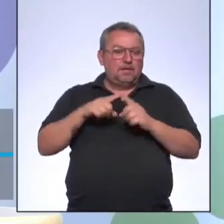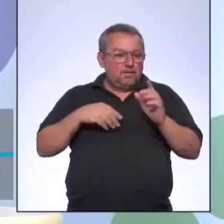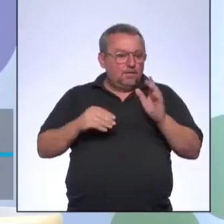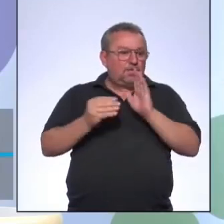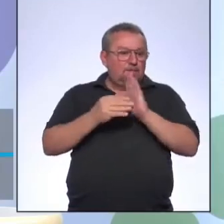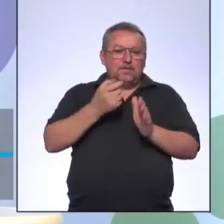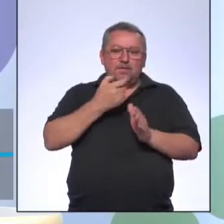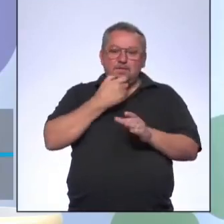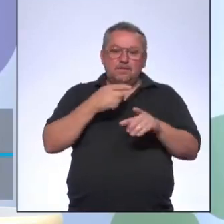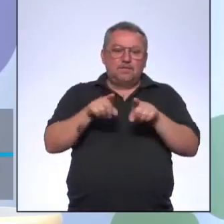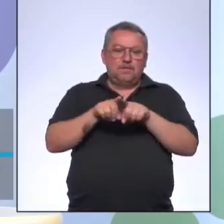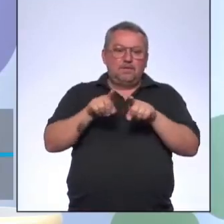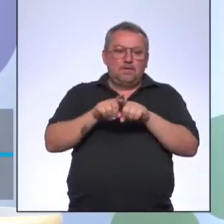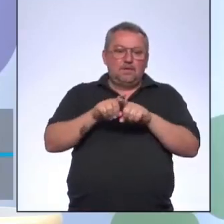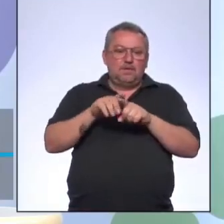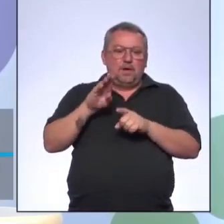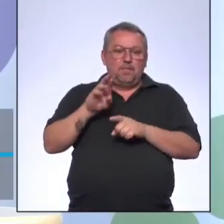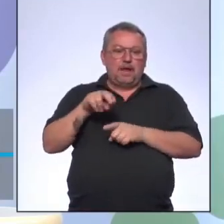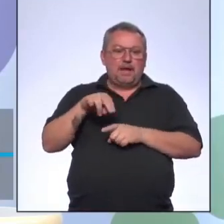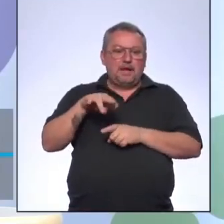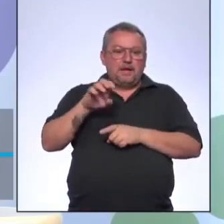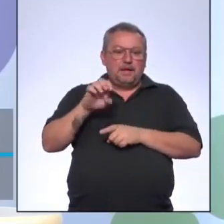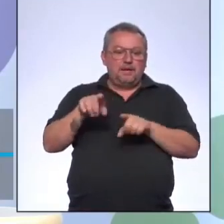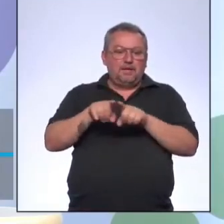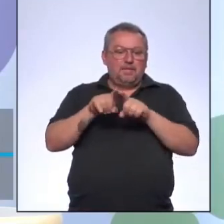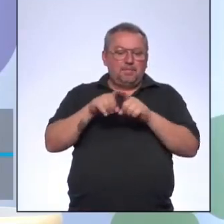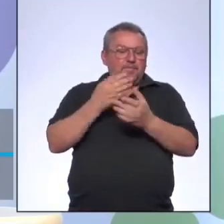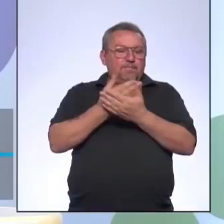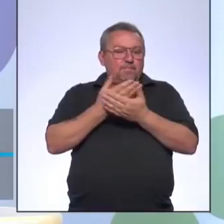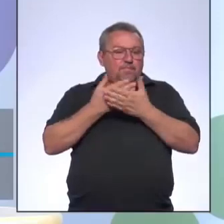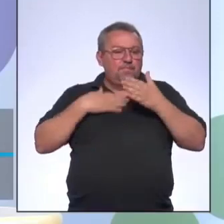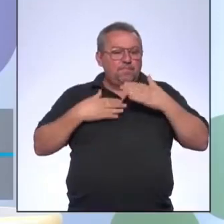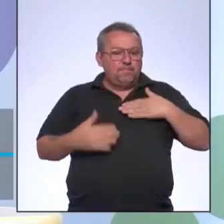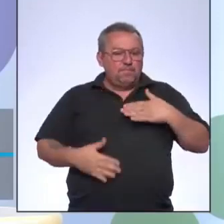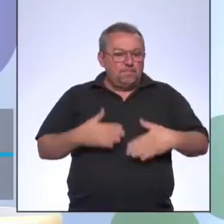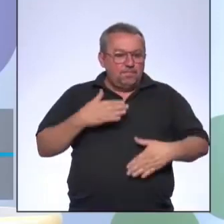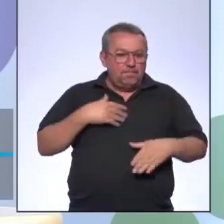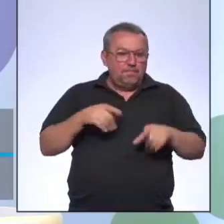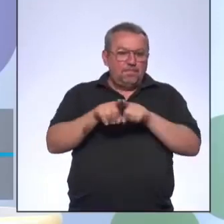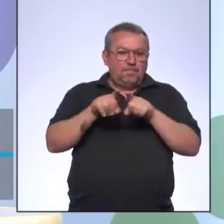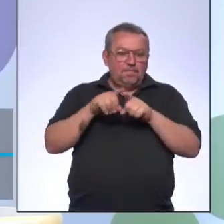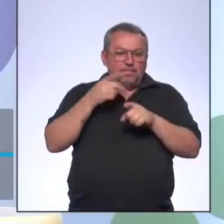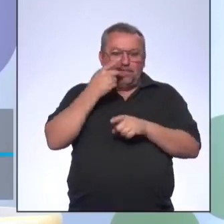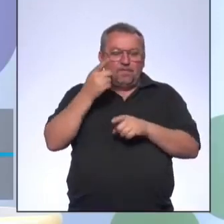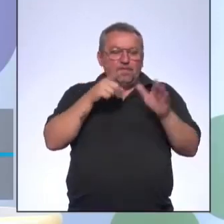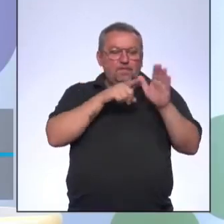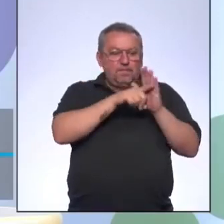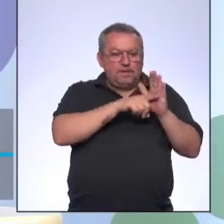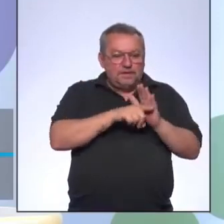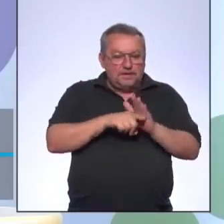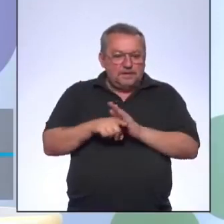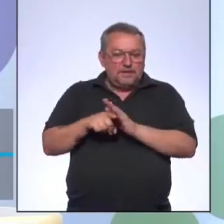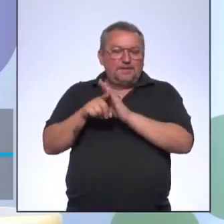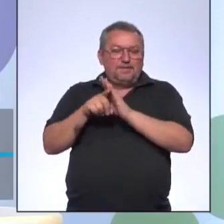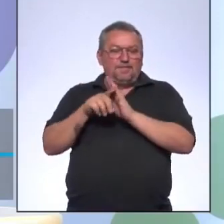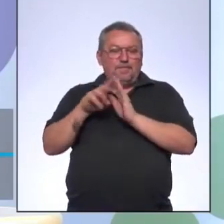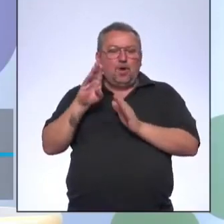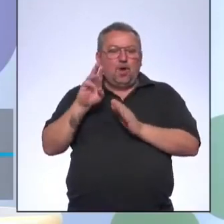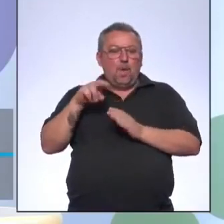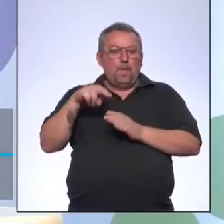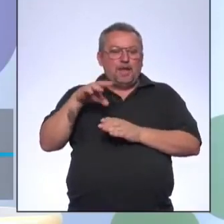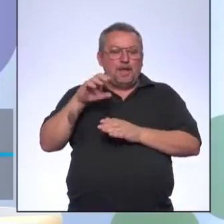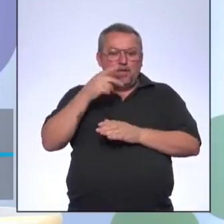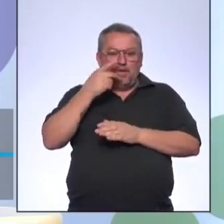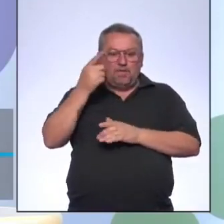inglês também. A Braiana fala que a ciência estuda o corpo humano. O Vinícius fala de pesquisas. O Breno